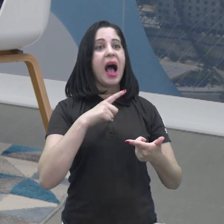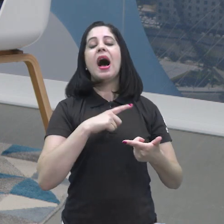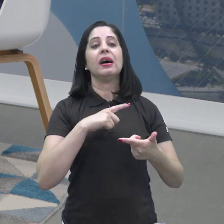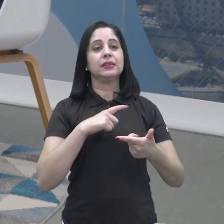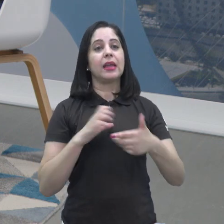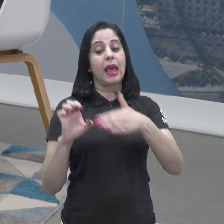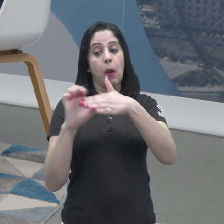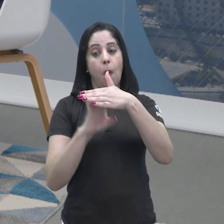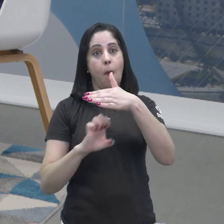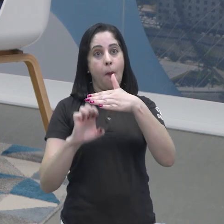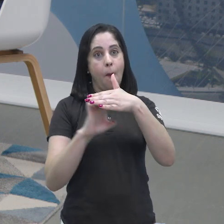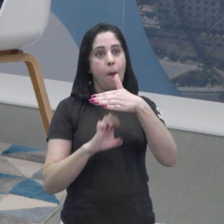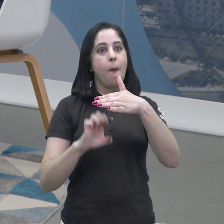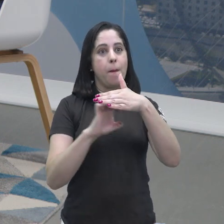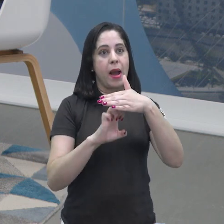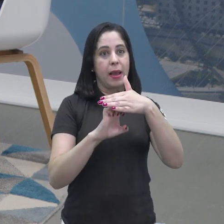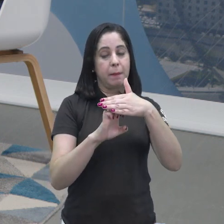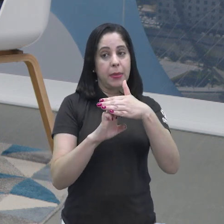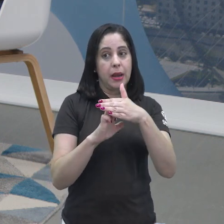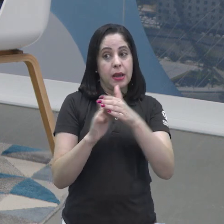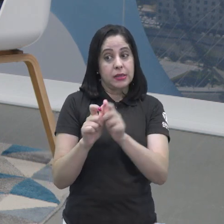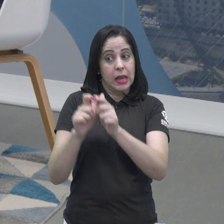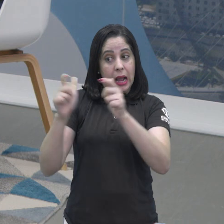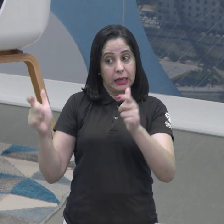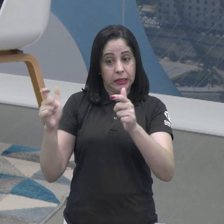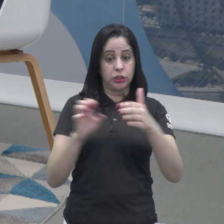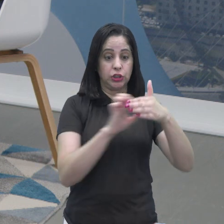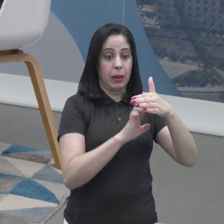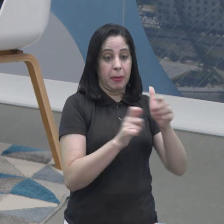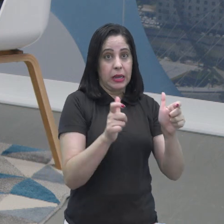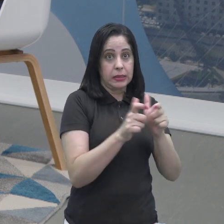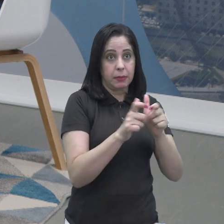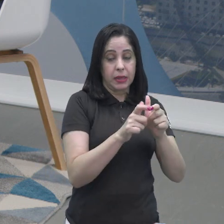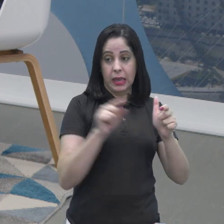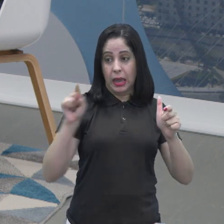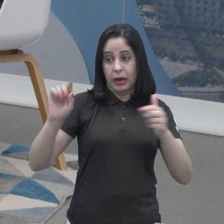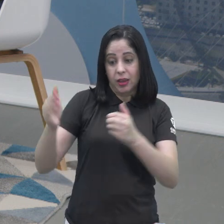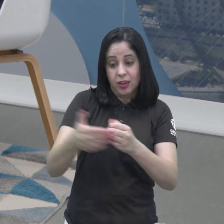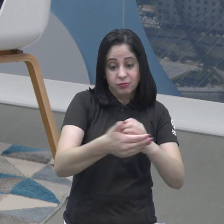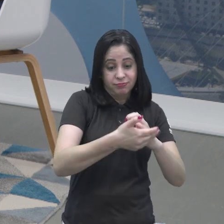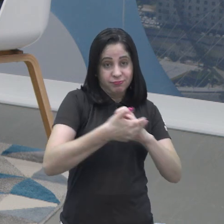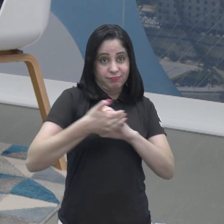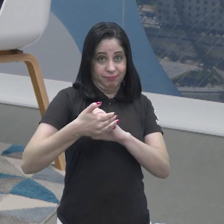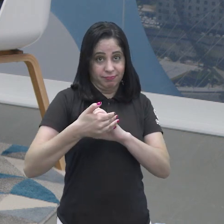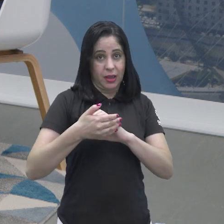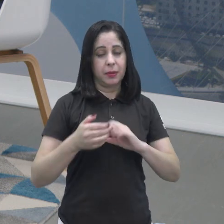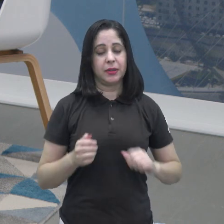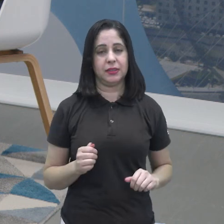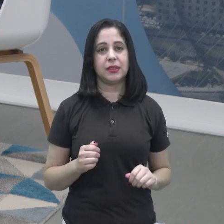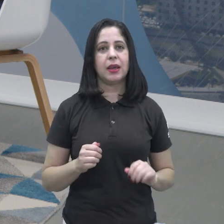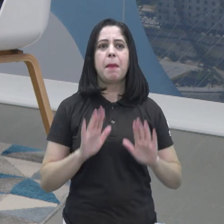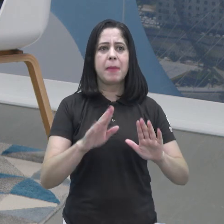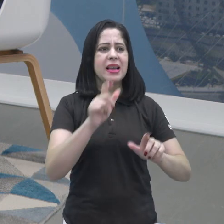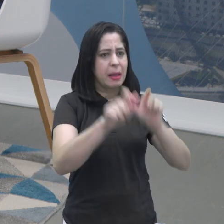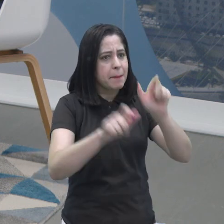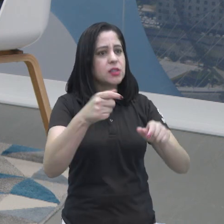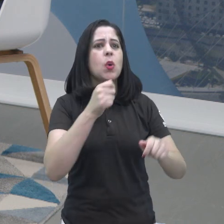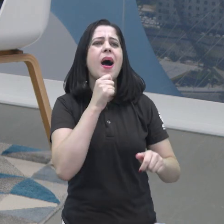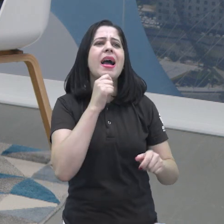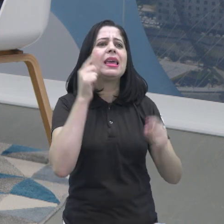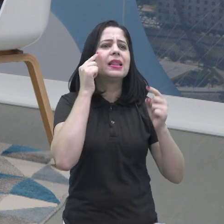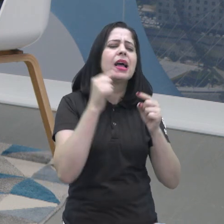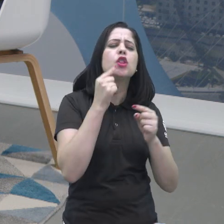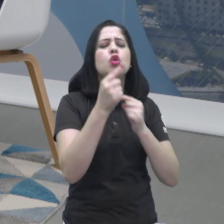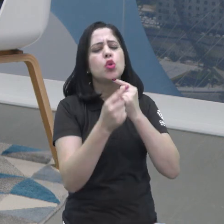uma incubadora de startups, inclusive, mas esse é um conceito que ainda gera dúvidas nas pessoas. Diante